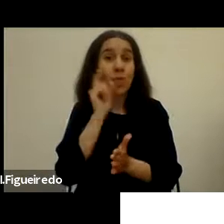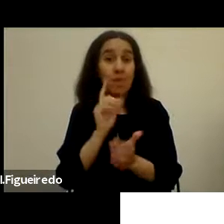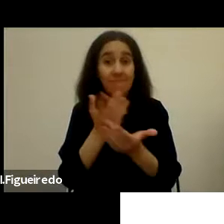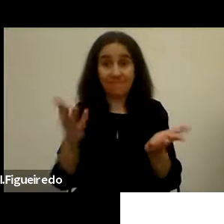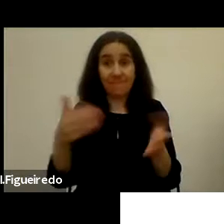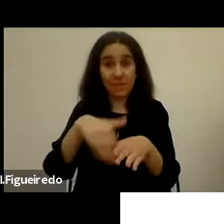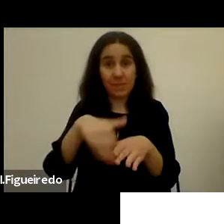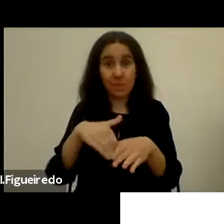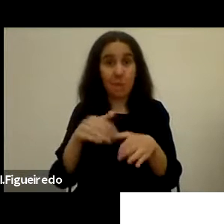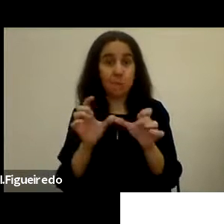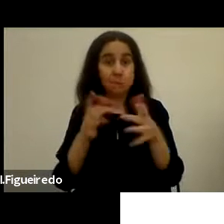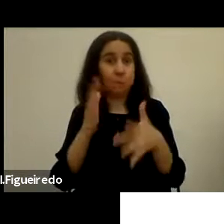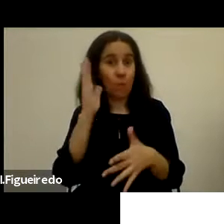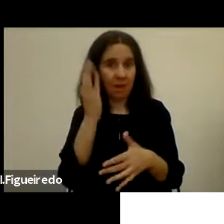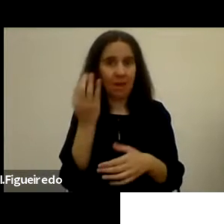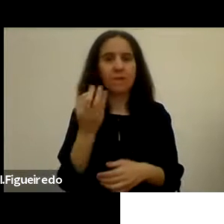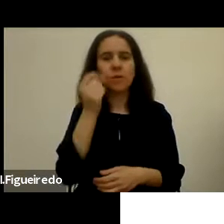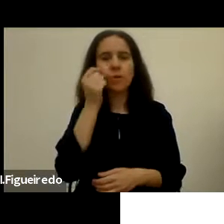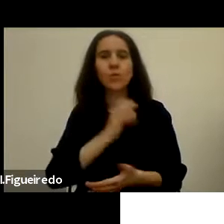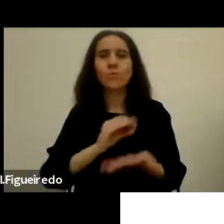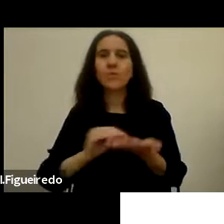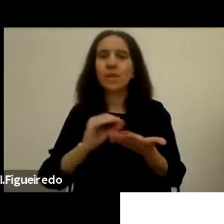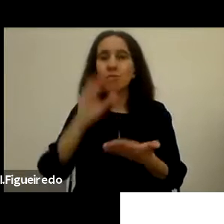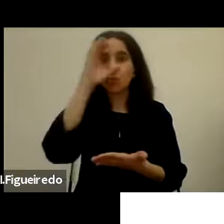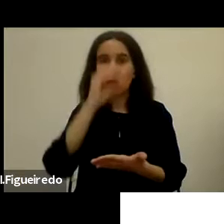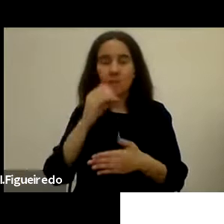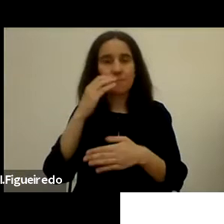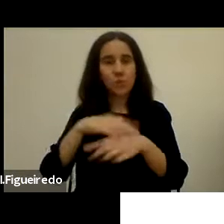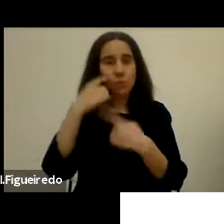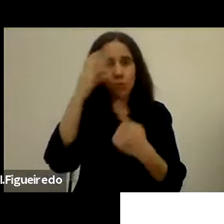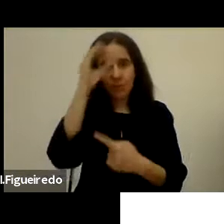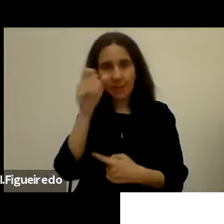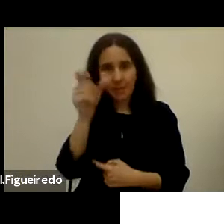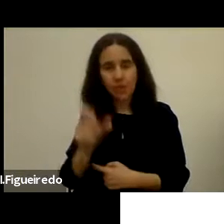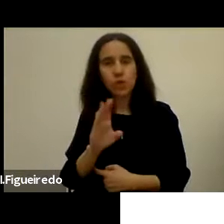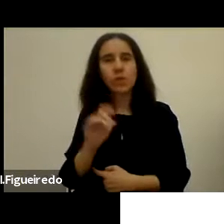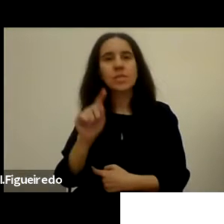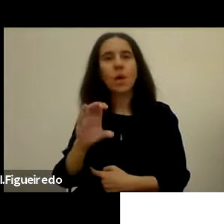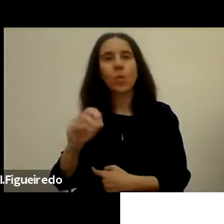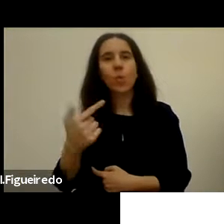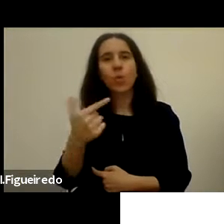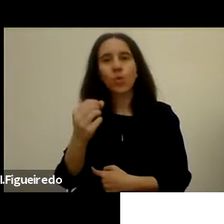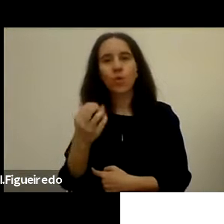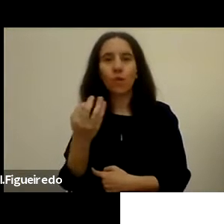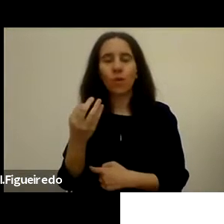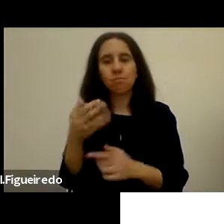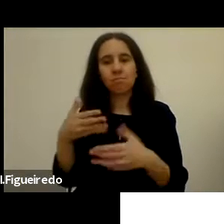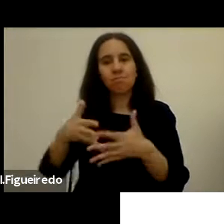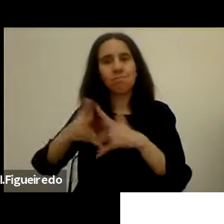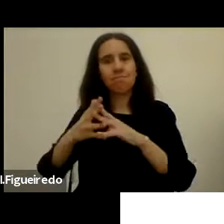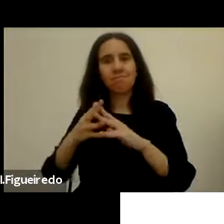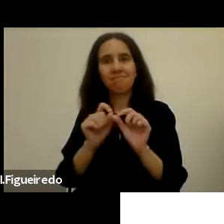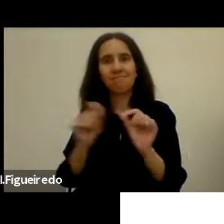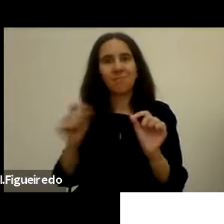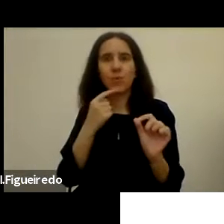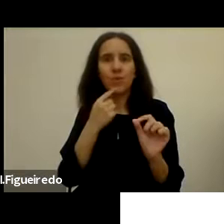que estão no webinar. De facto, o Sr. Secretário de Estado da Administração Pública, José Couto, fez um enquadramento muito estruturante daquilo que